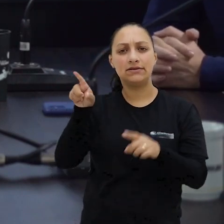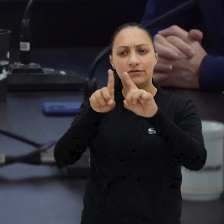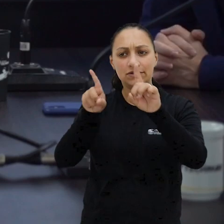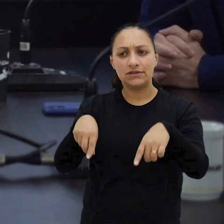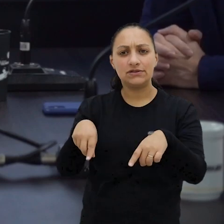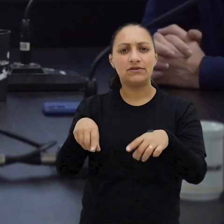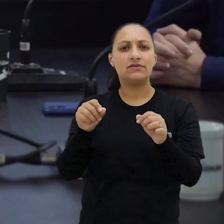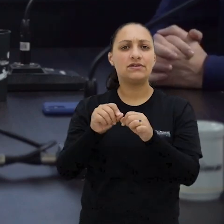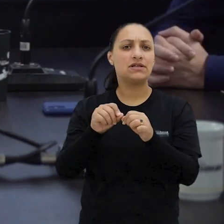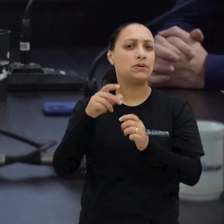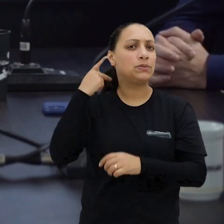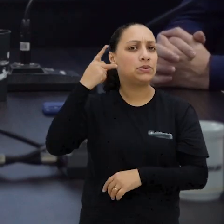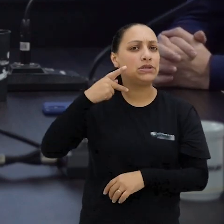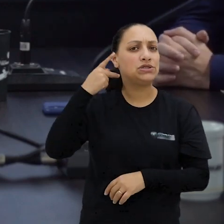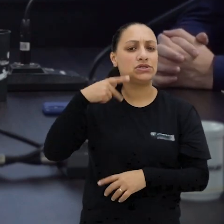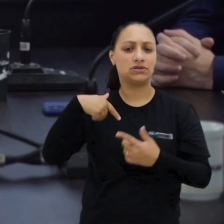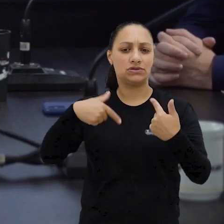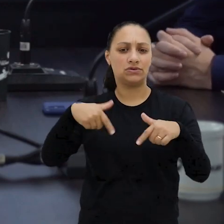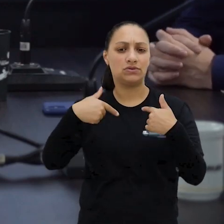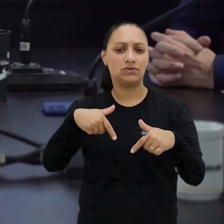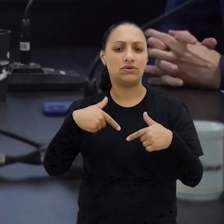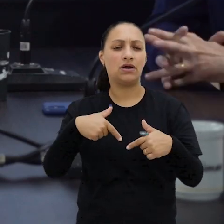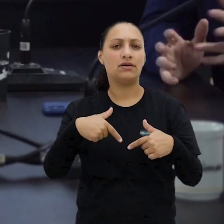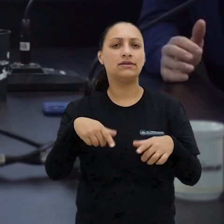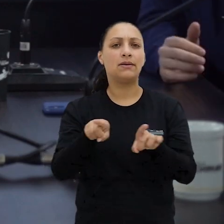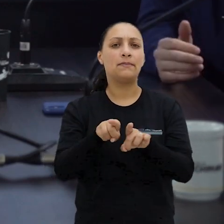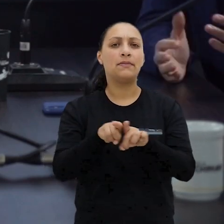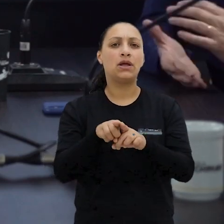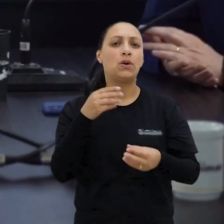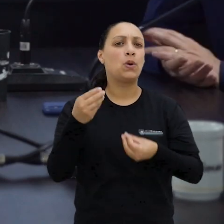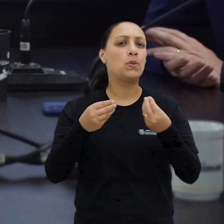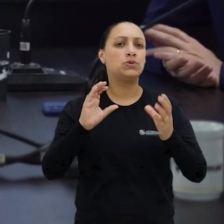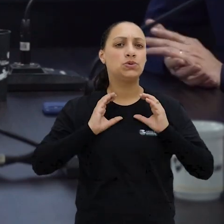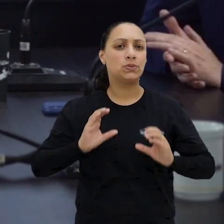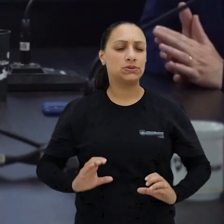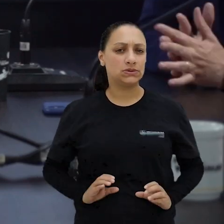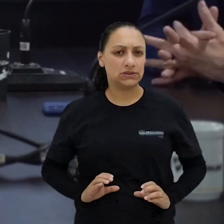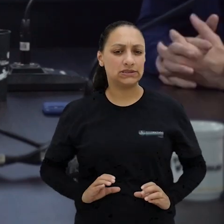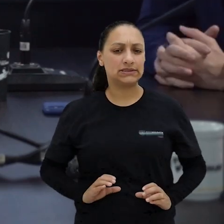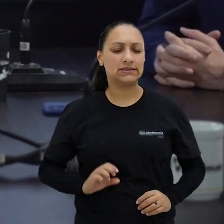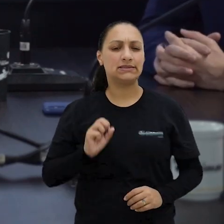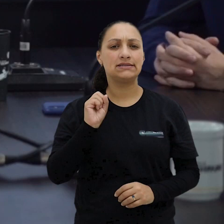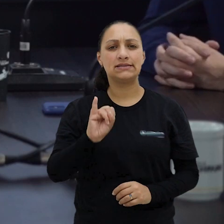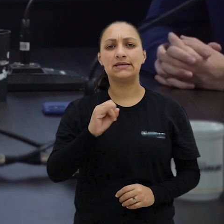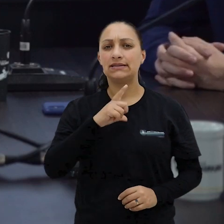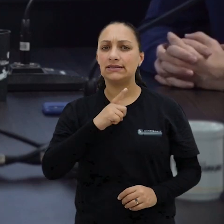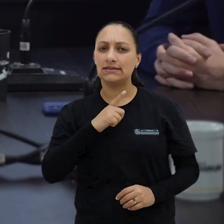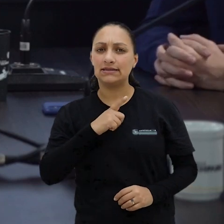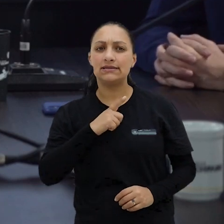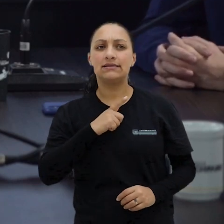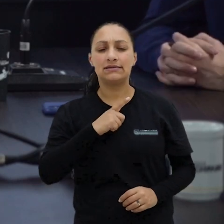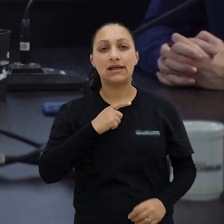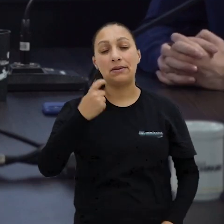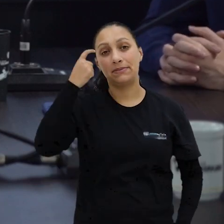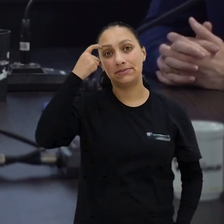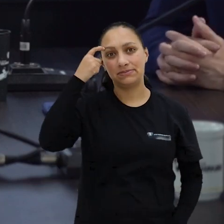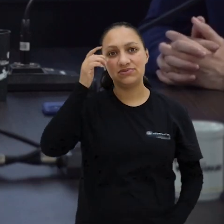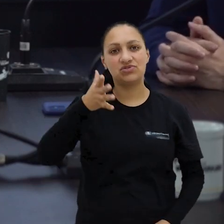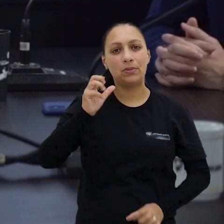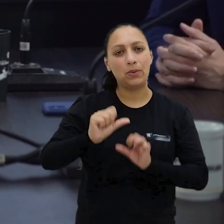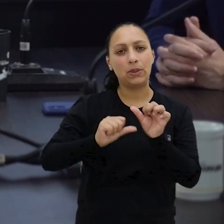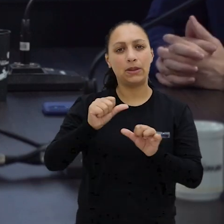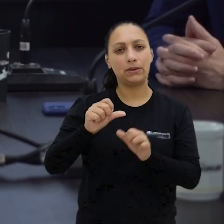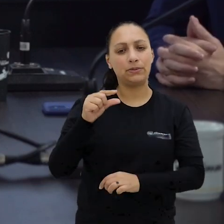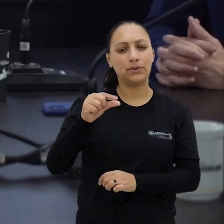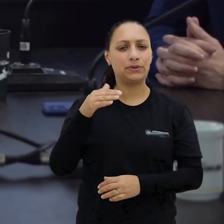funcionários fazendo sua política de trabalho, seu código de conduta, ou seja, tu tem ali um racional ali que está mudando